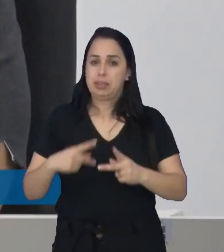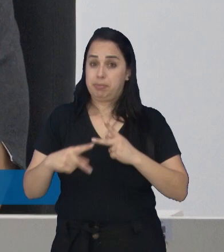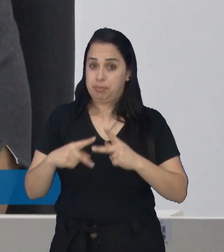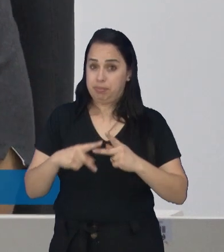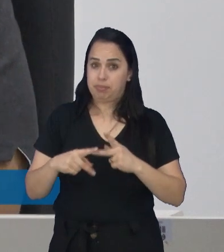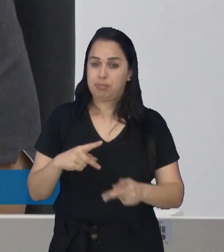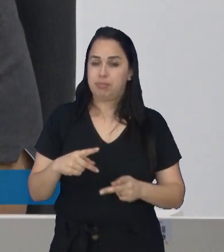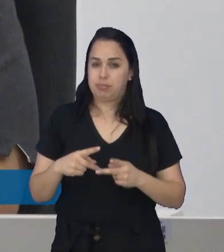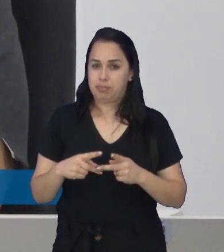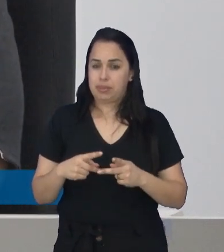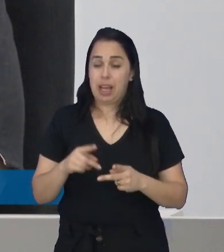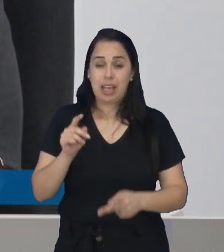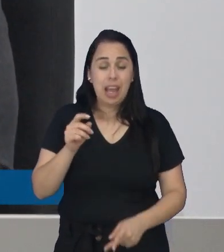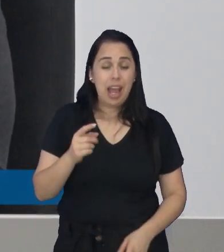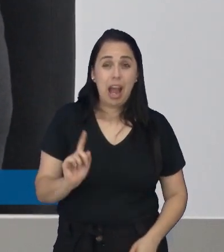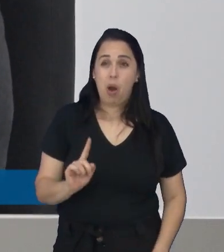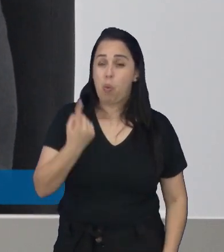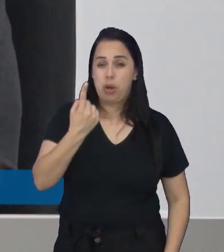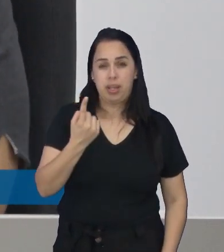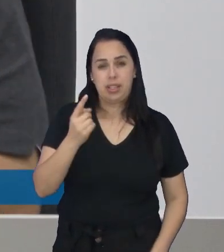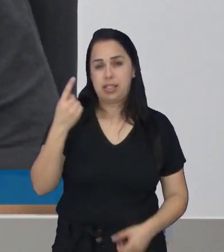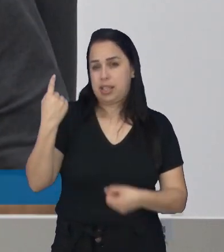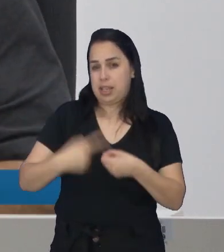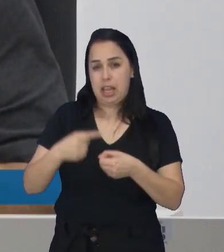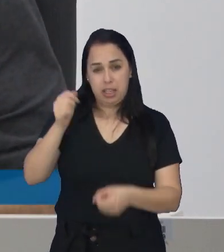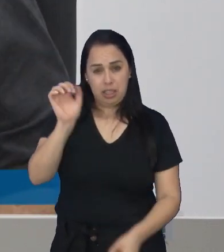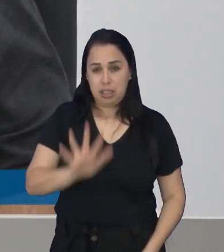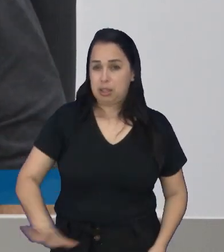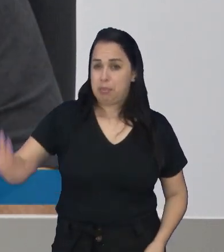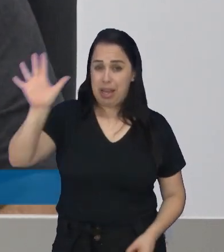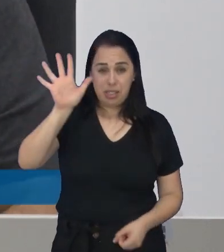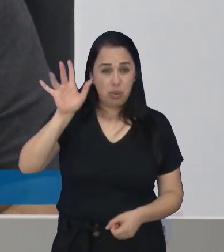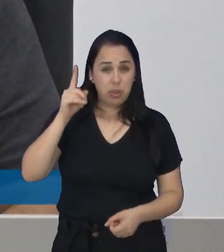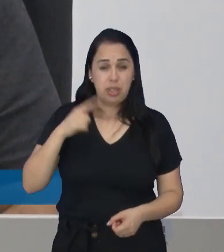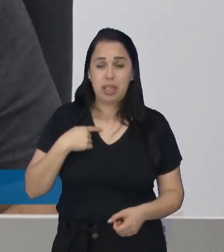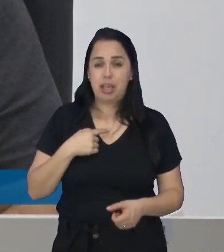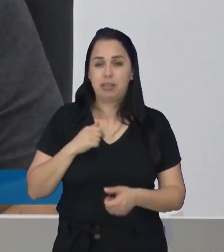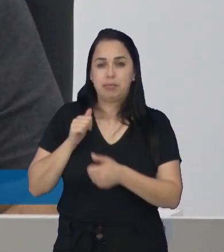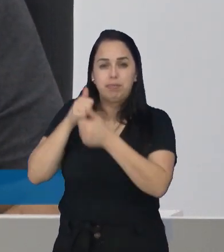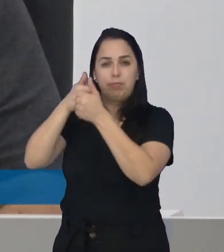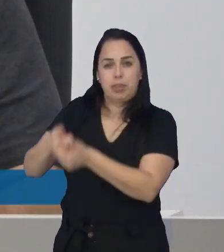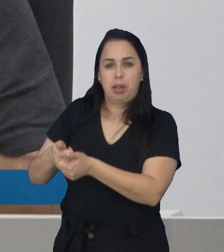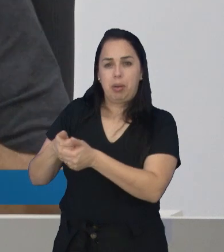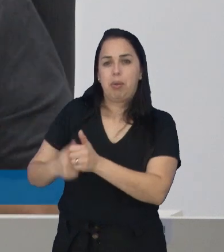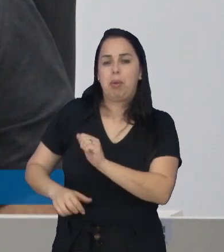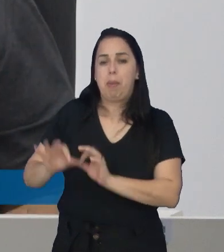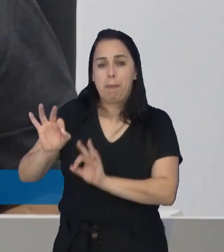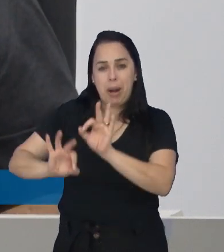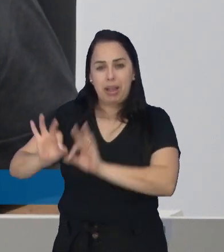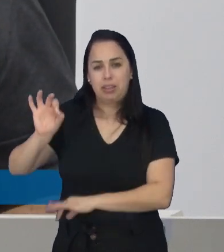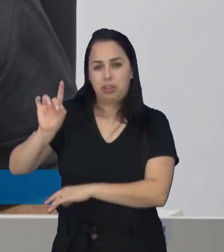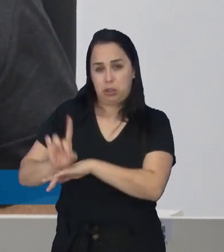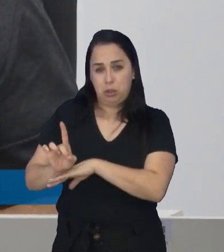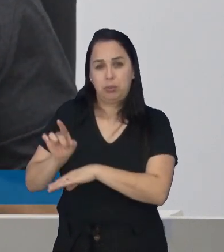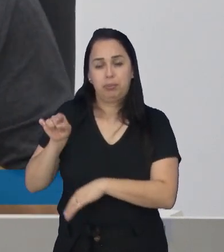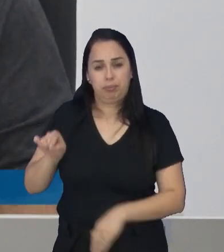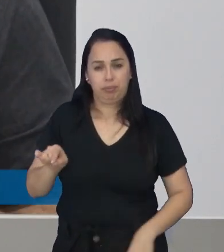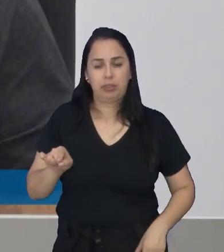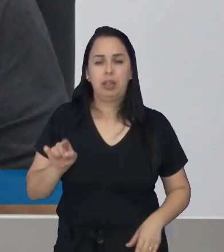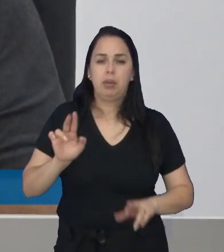é uma das únicas cidades no Brasil que estabeleceu um plano de acompanhamento do plano diretor Então está sendo